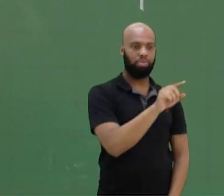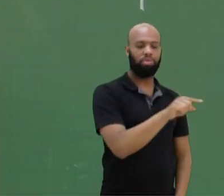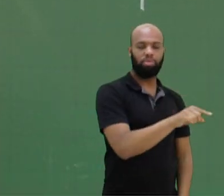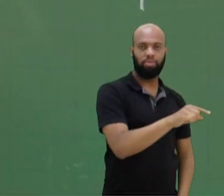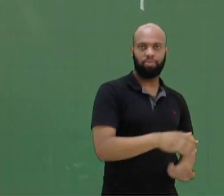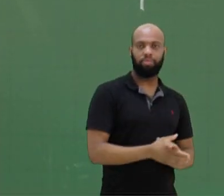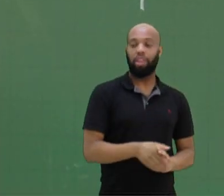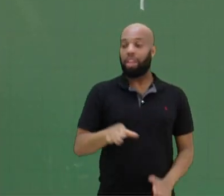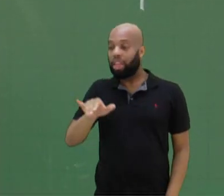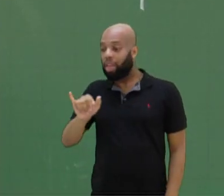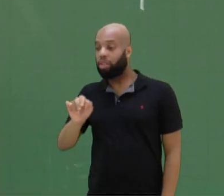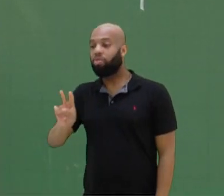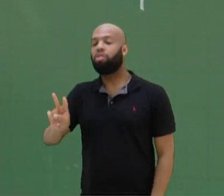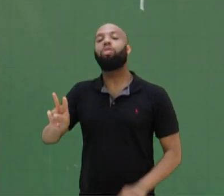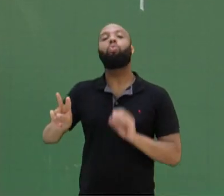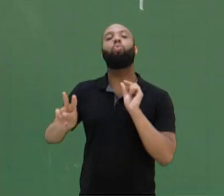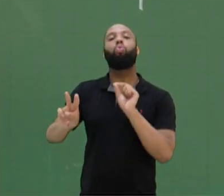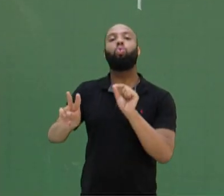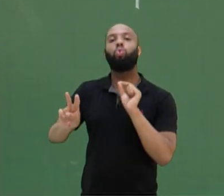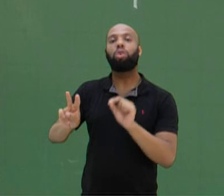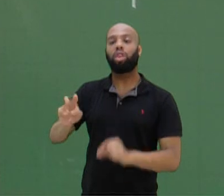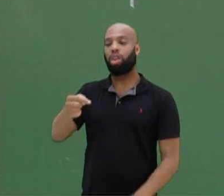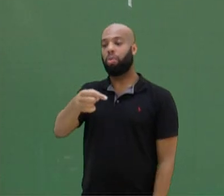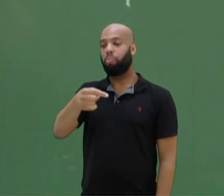de mínimo?